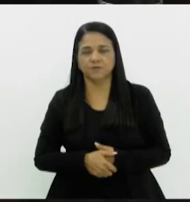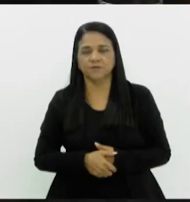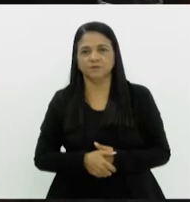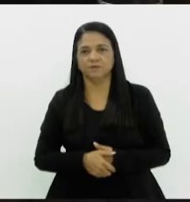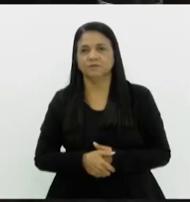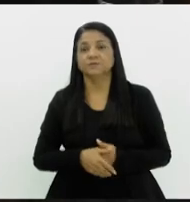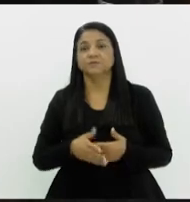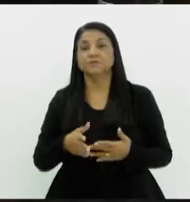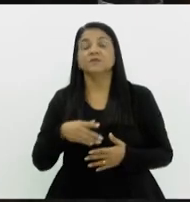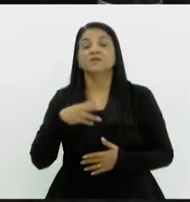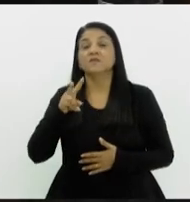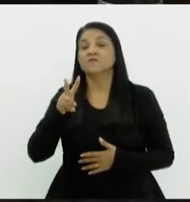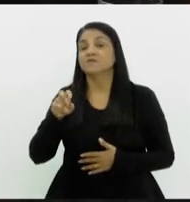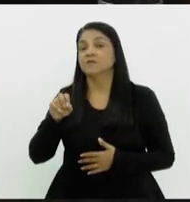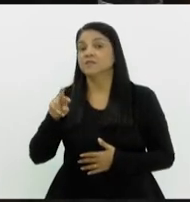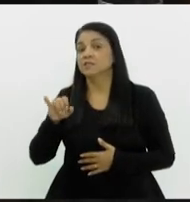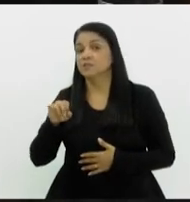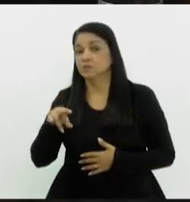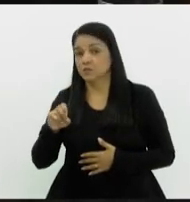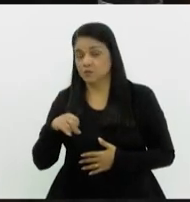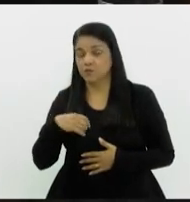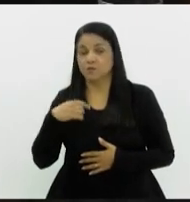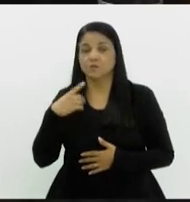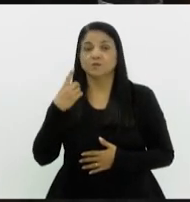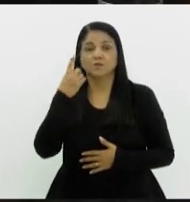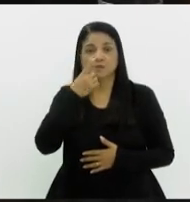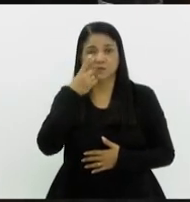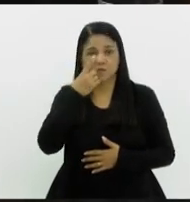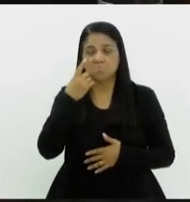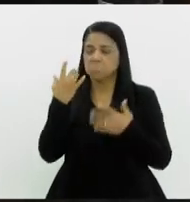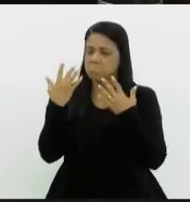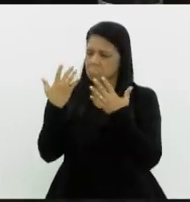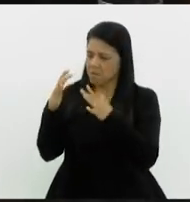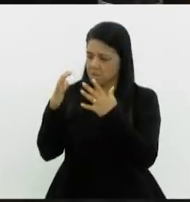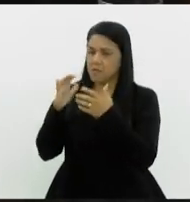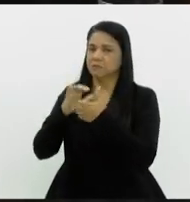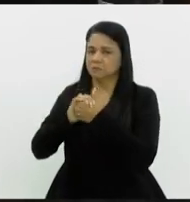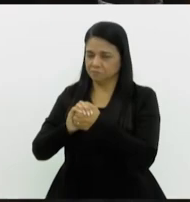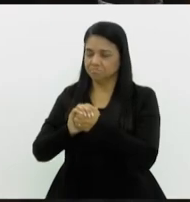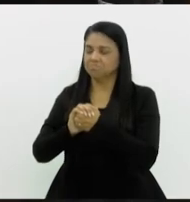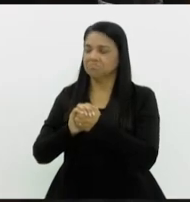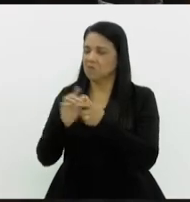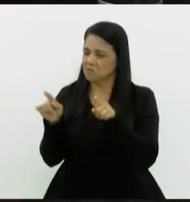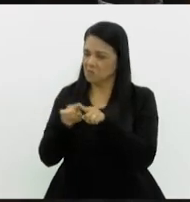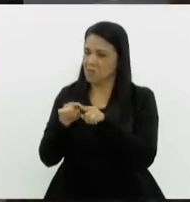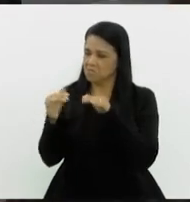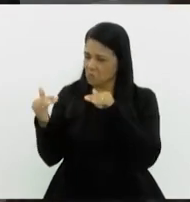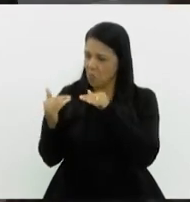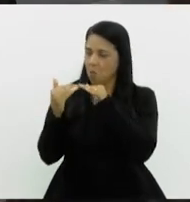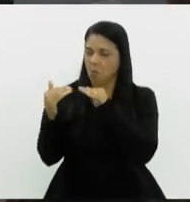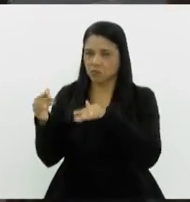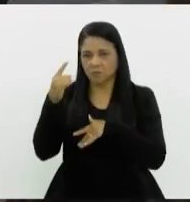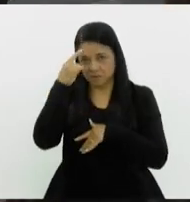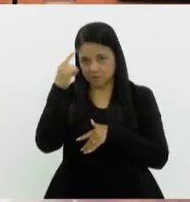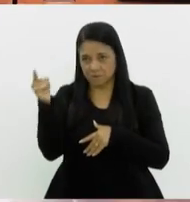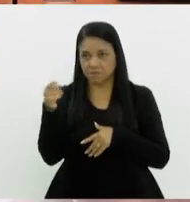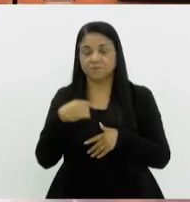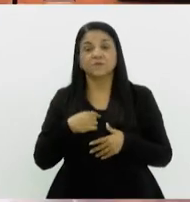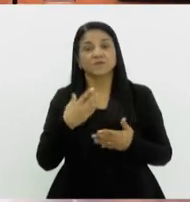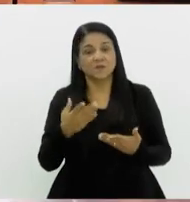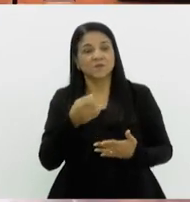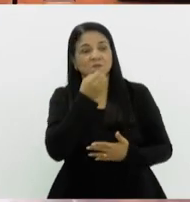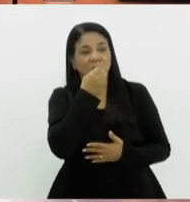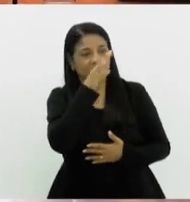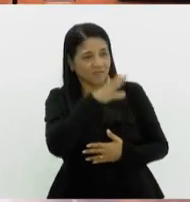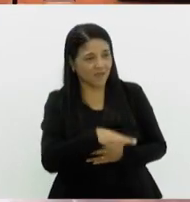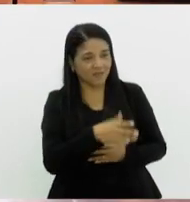Vinícius Cozzolino, parabéns, eu também comungo do mesmo pensamento. Deputada Élica. Boa tarde, presidenta, boa